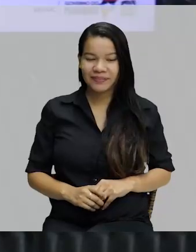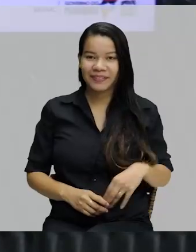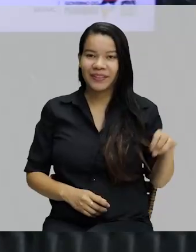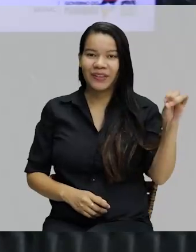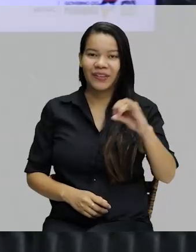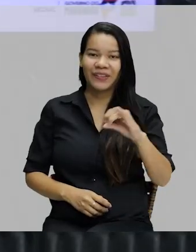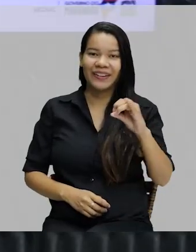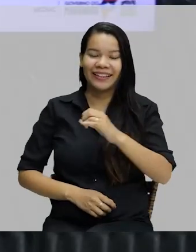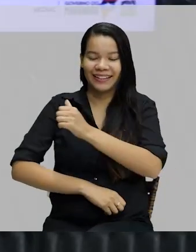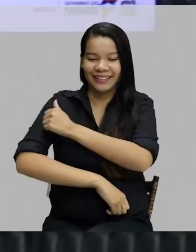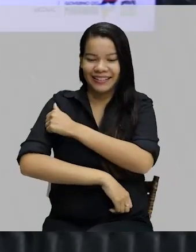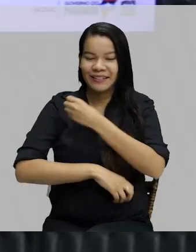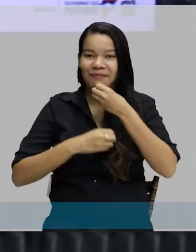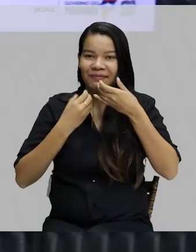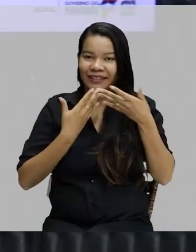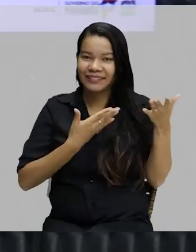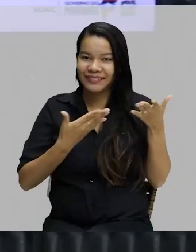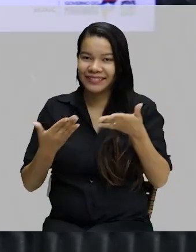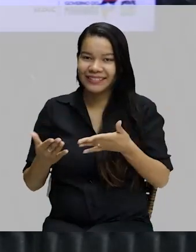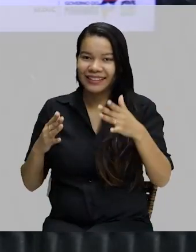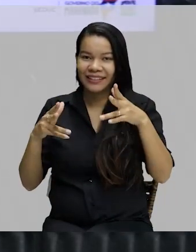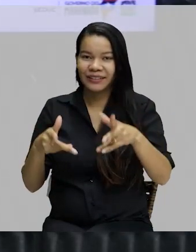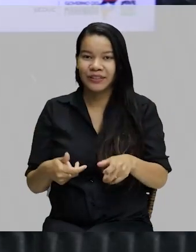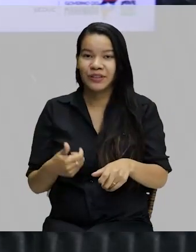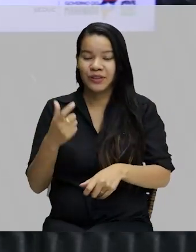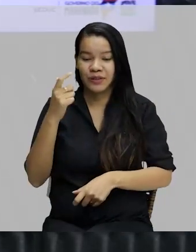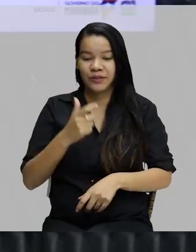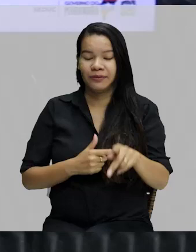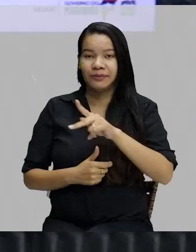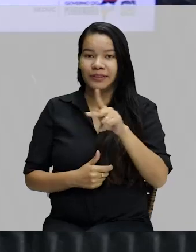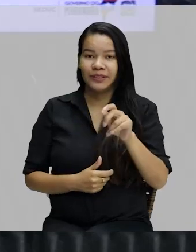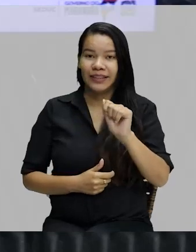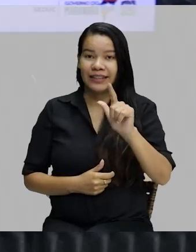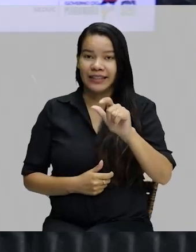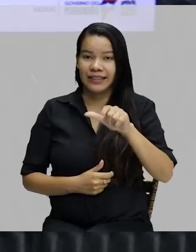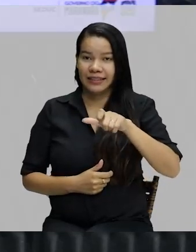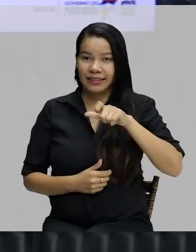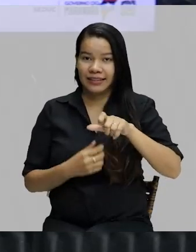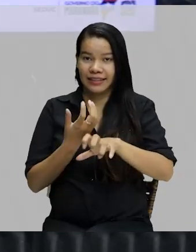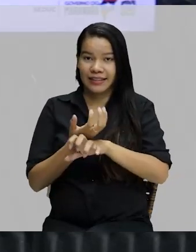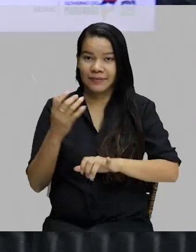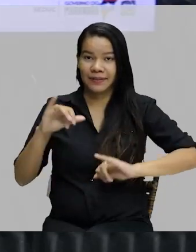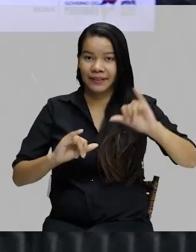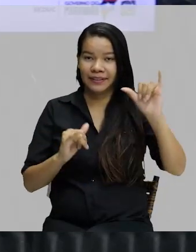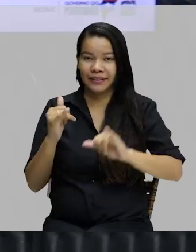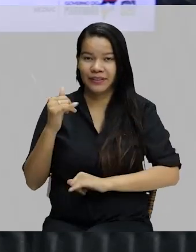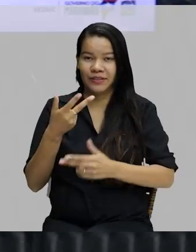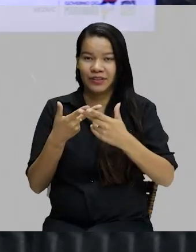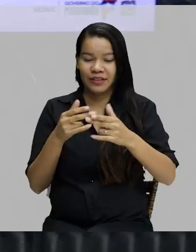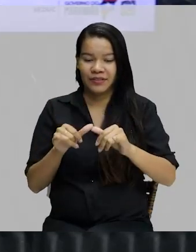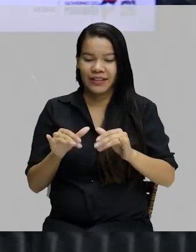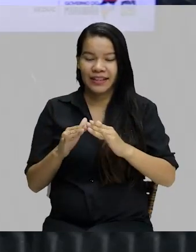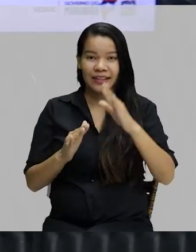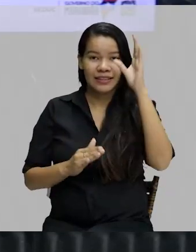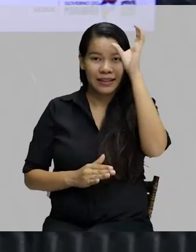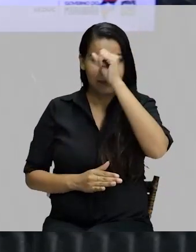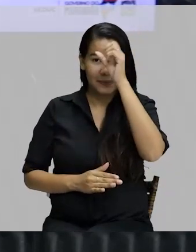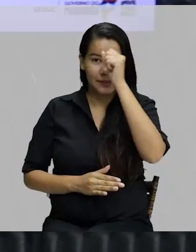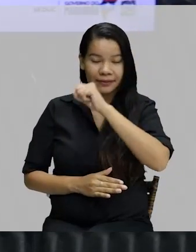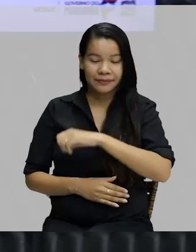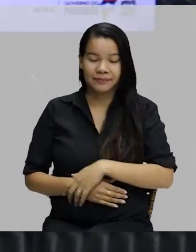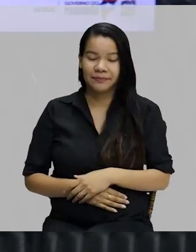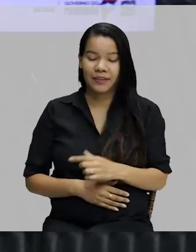Olá, turma, sejam todos bem-vindos, professor Alex, disciplina Química, mais uma aula do nosso projeto Fique em Casa Aprendendo.